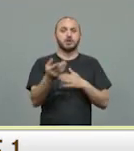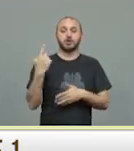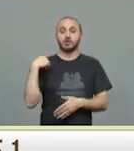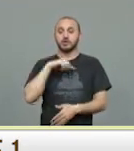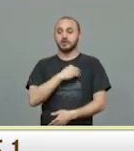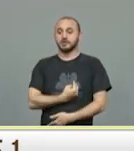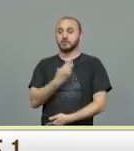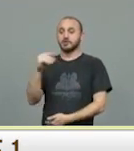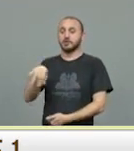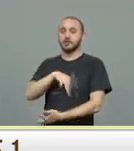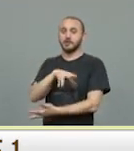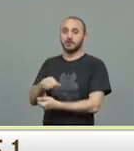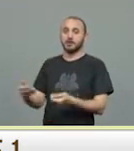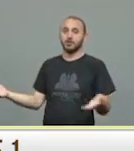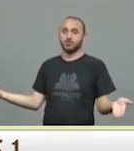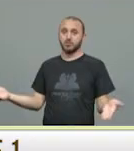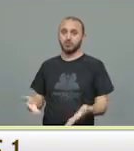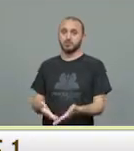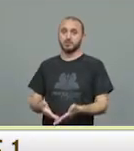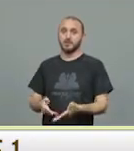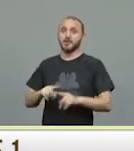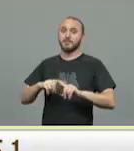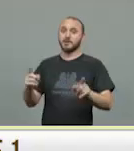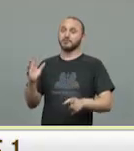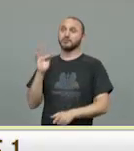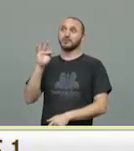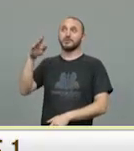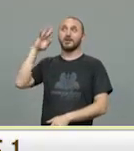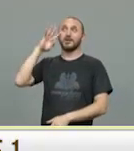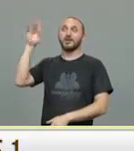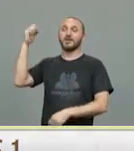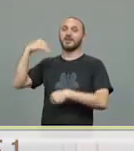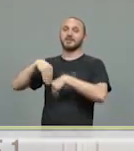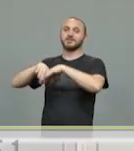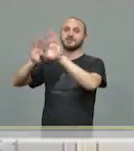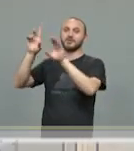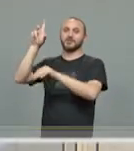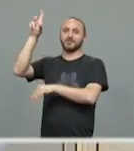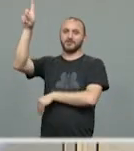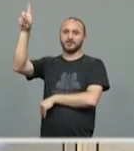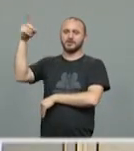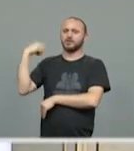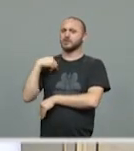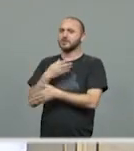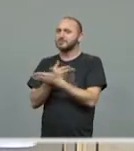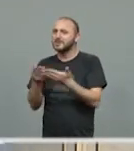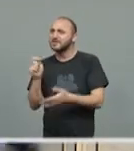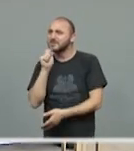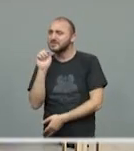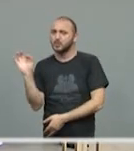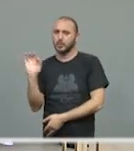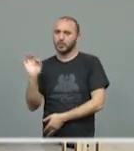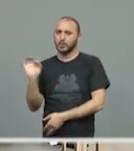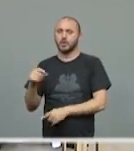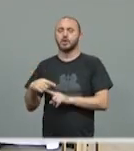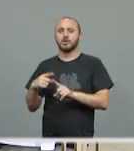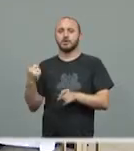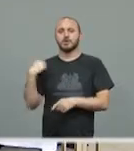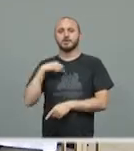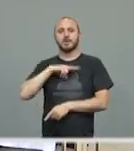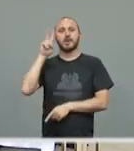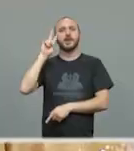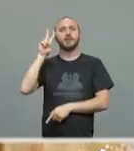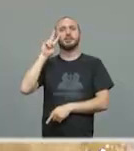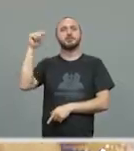mundo, com o olhar em Deus. Nós não podemos perder isso. E aqui me faz lembrar de São